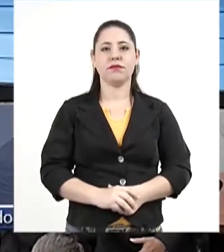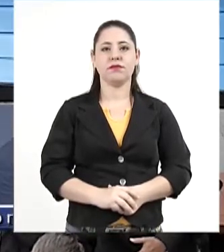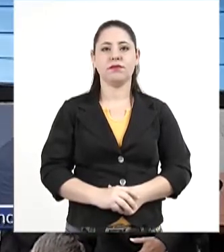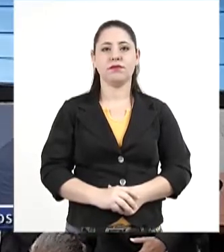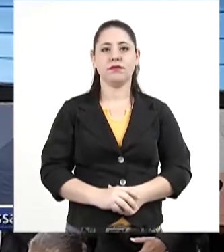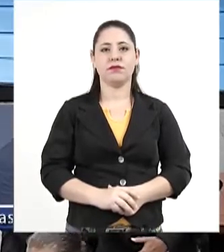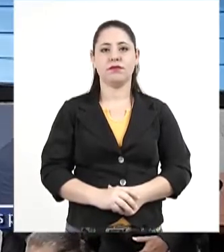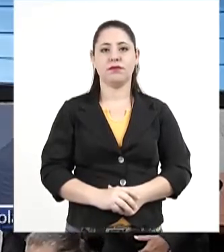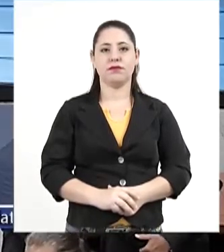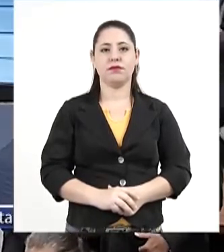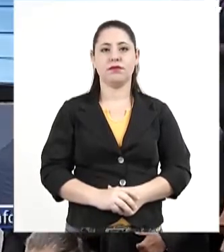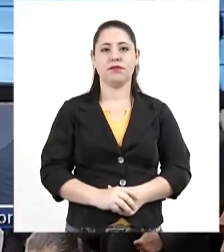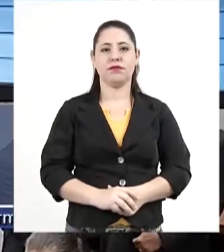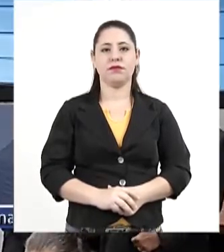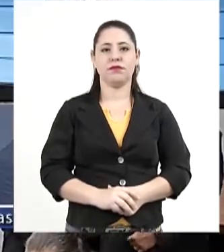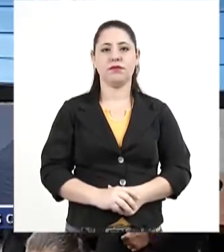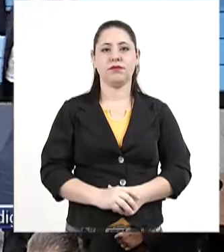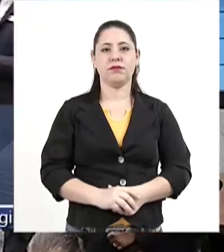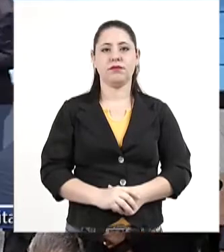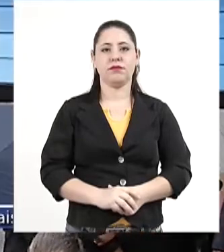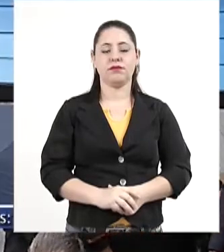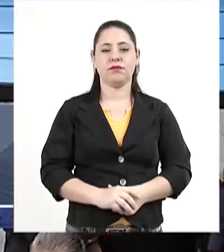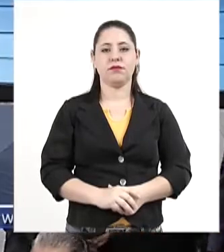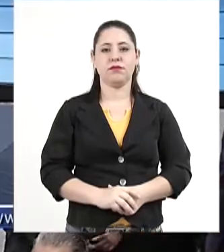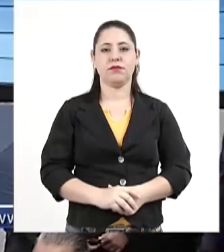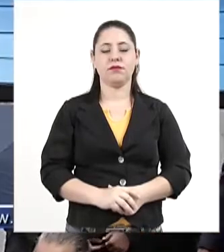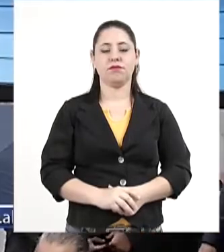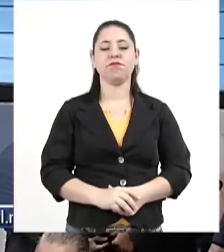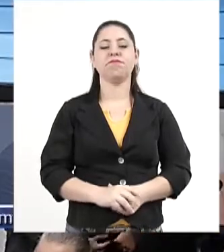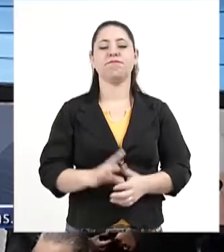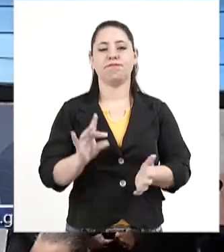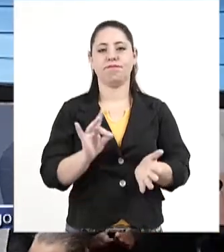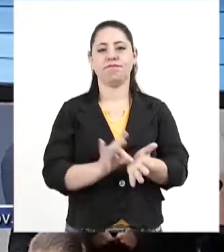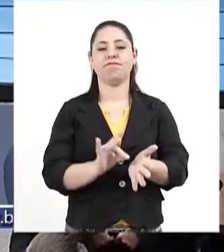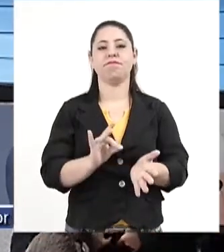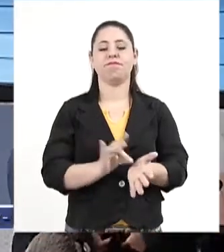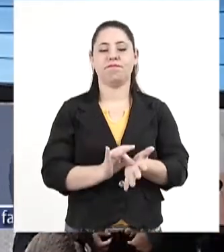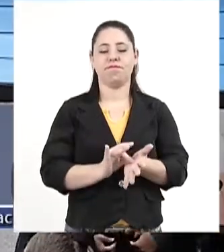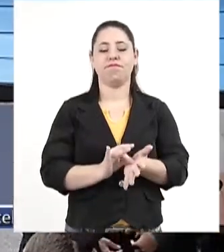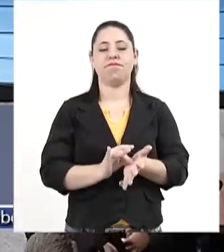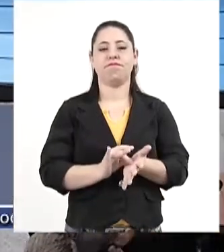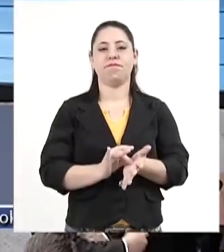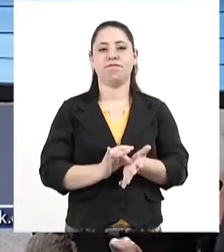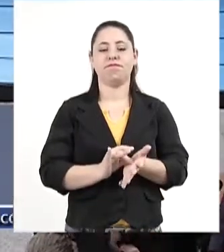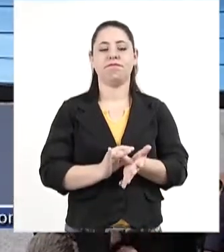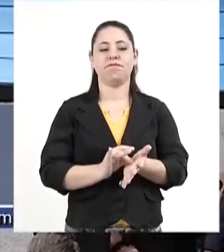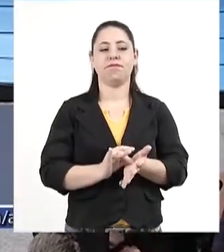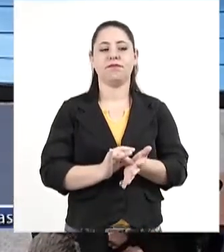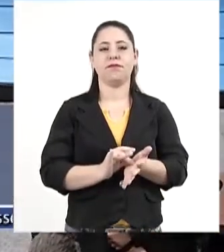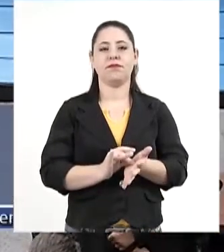feminicídio pelo simples fato de ser mulher. Exatamente.